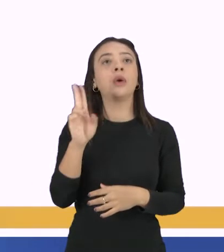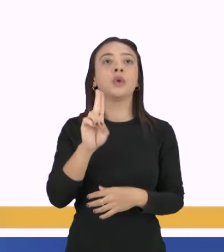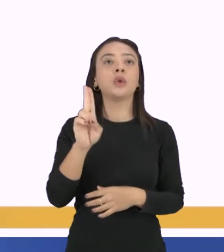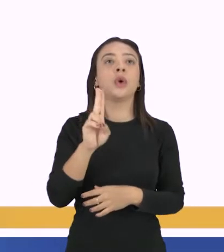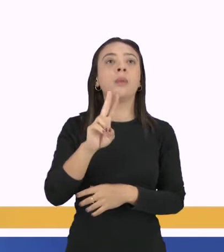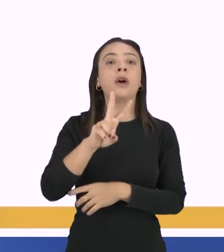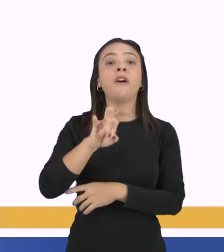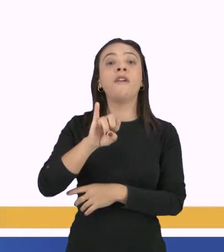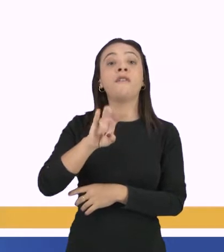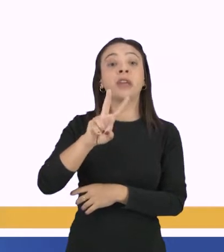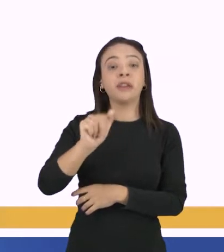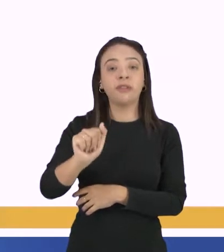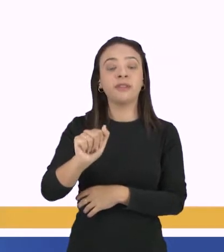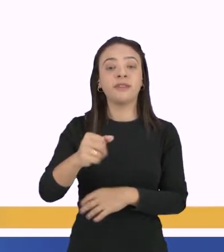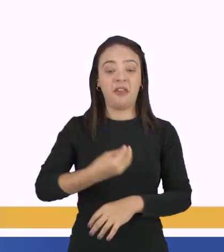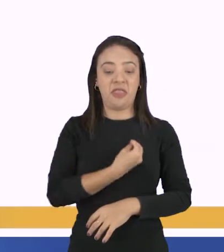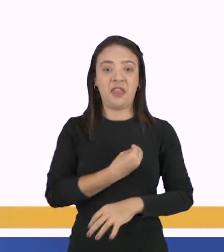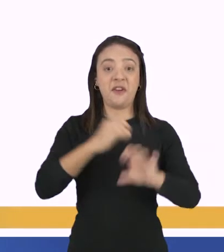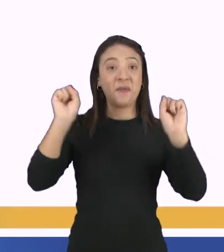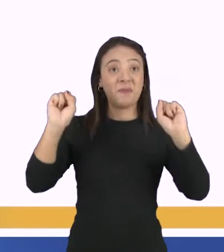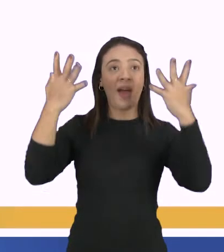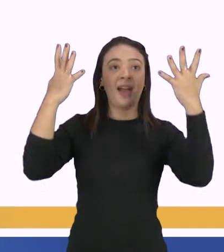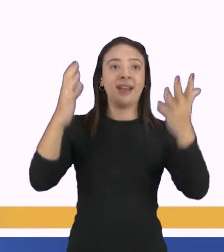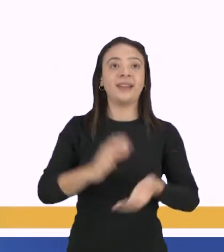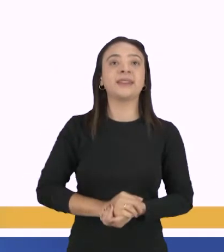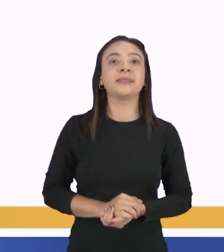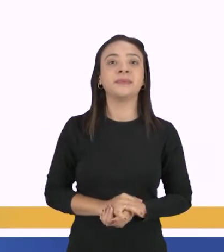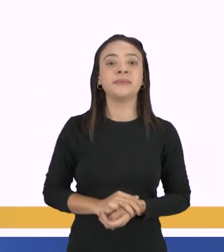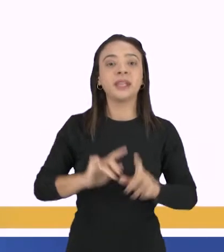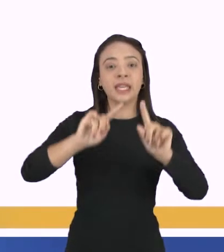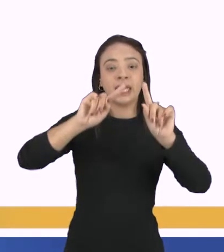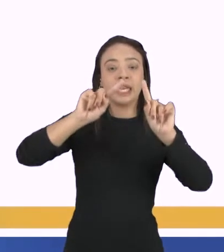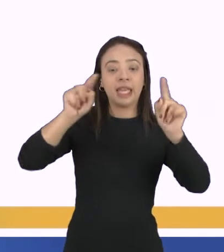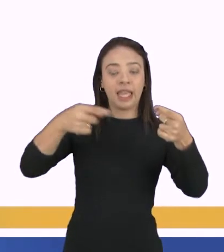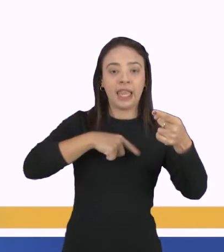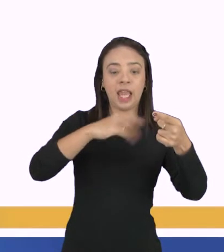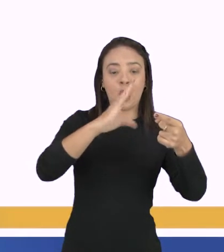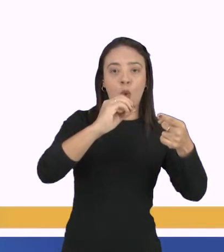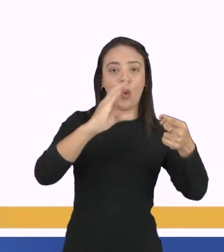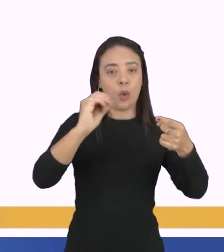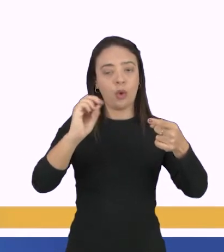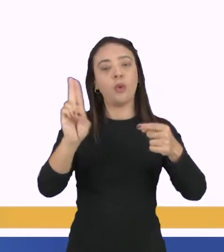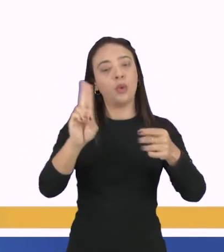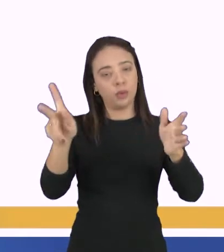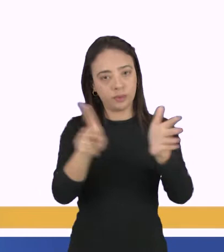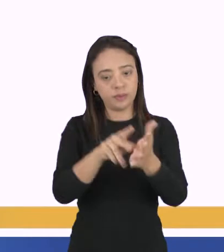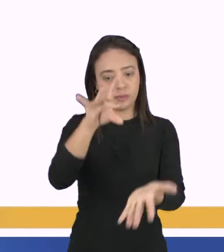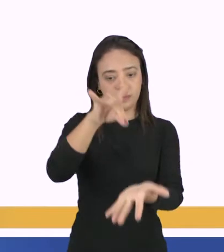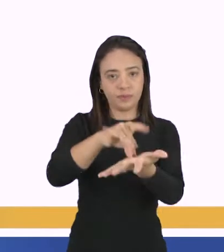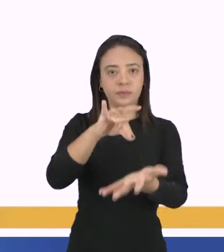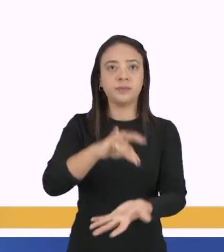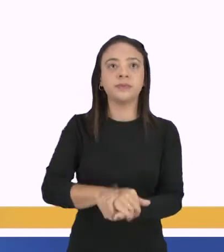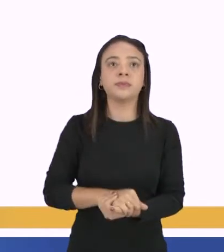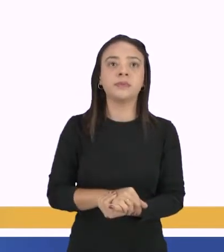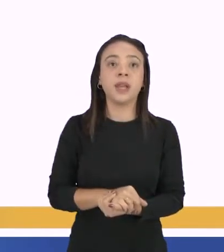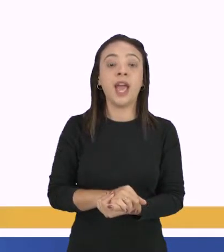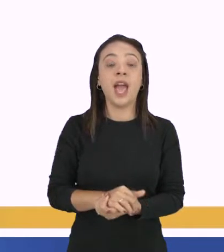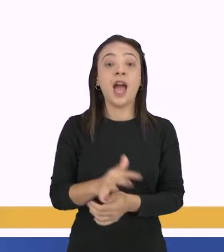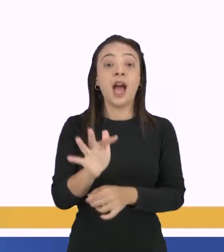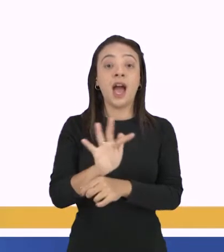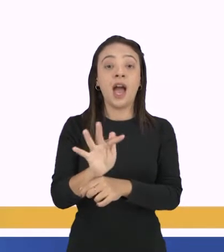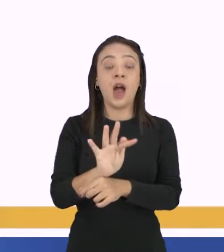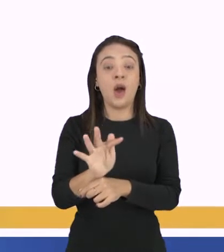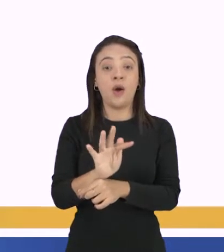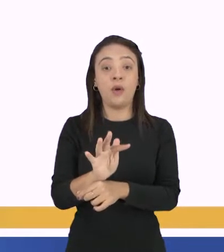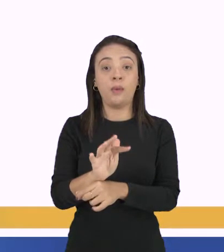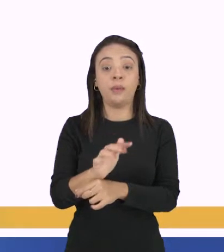a Vida é uma Festa, em português, e aí, entre parênteses, tem Coco, que é o nome original. Esse filme é inspirado no